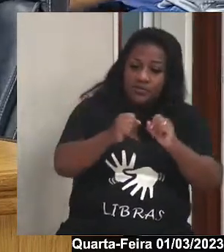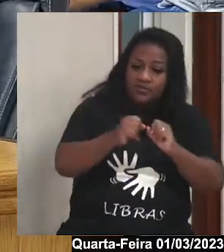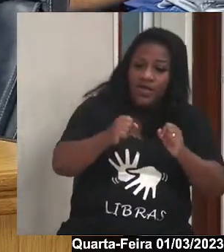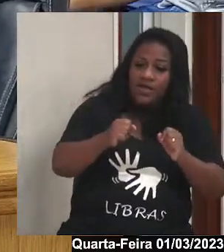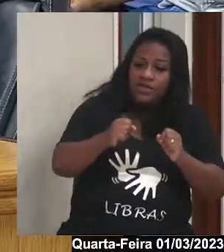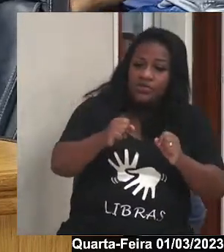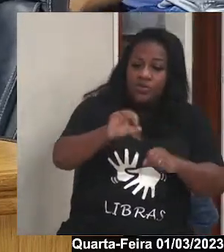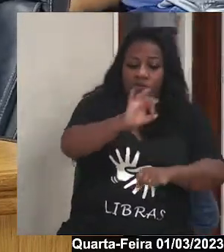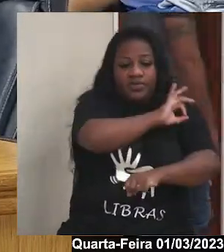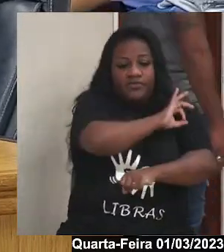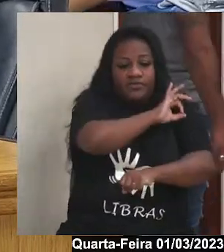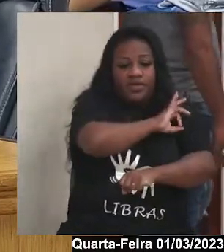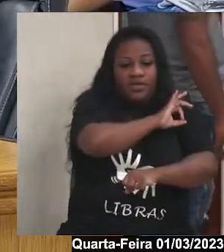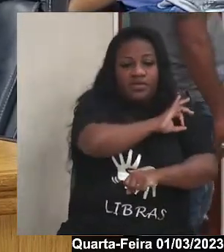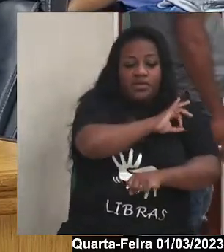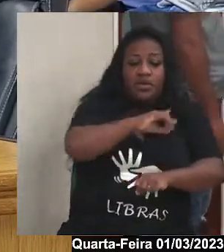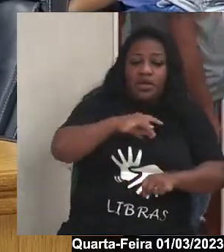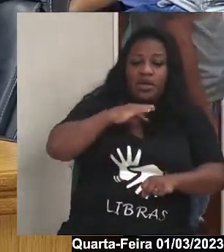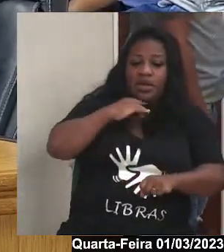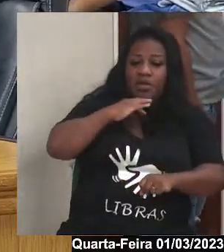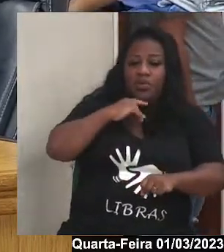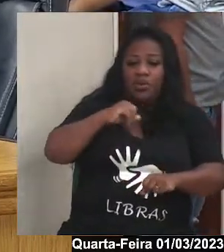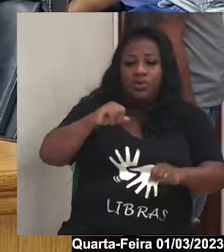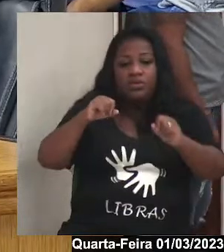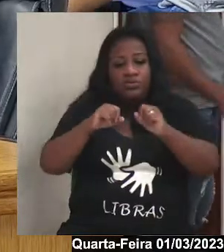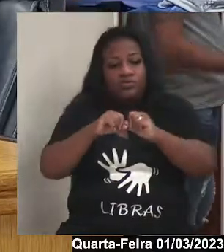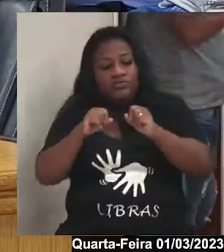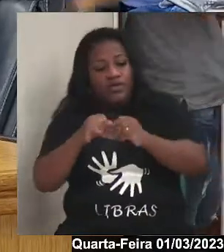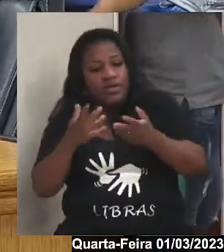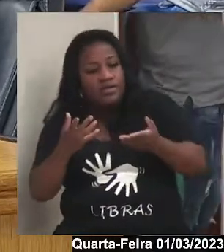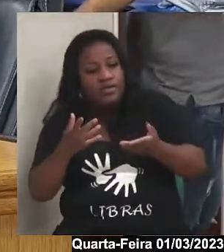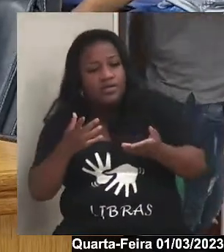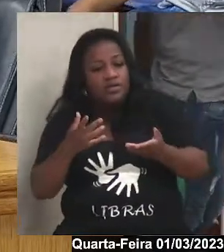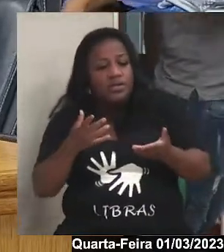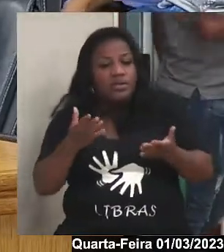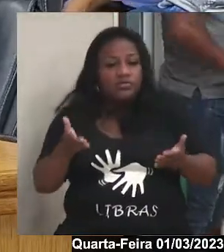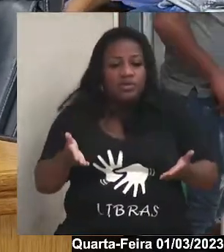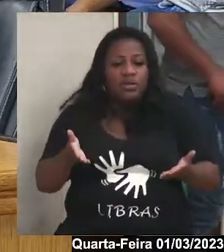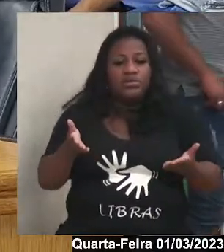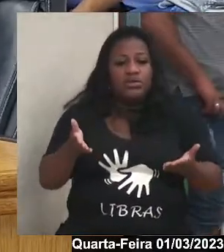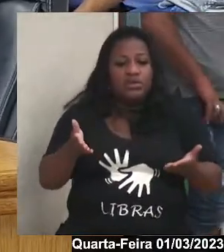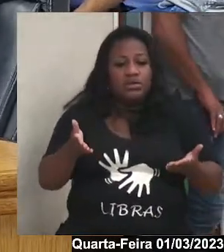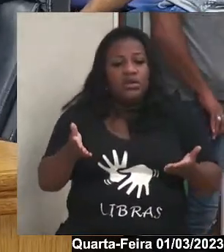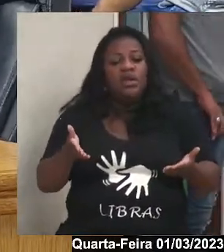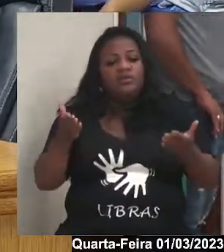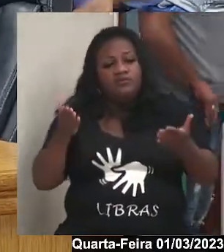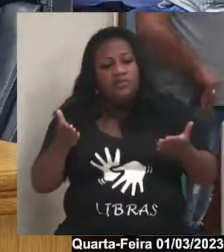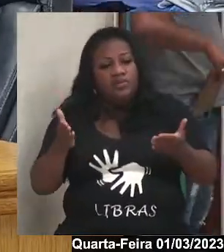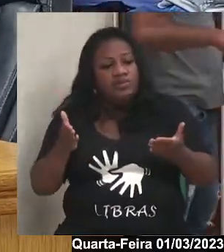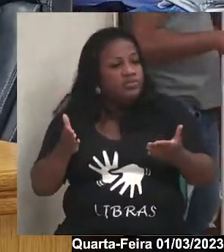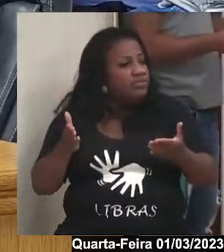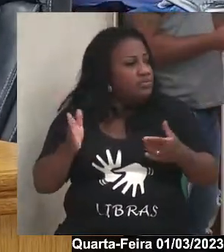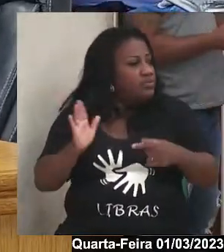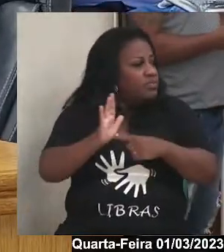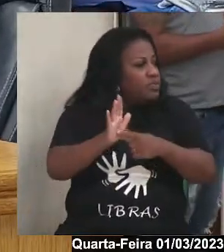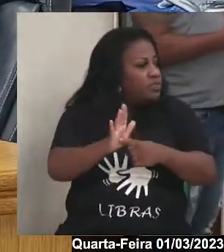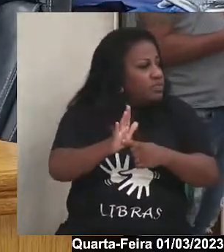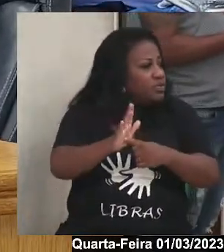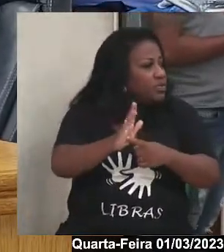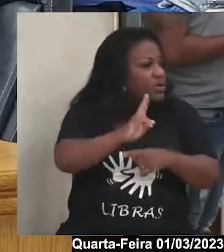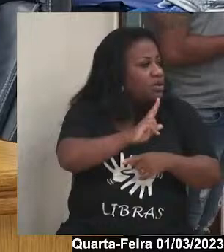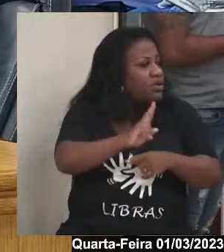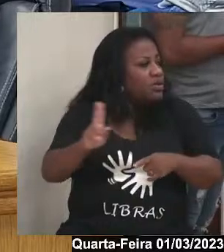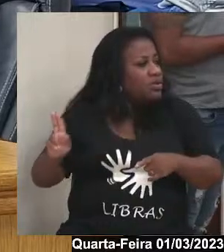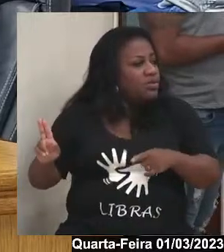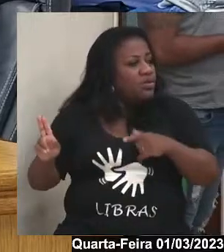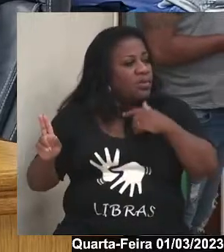o prefeito não presta. E quando faz, a população que brigou. Então, assim, gente, vamos dar nome às coisas. O vereador, numa parte,